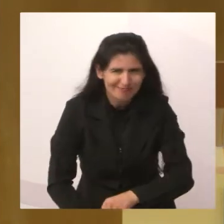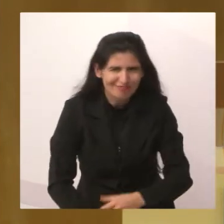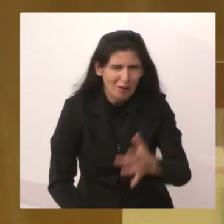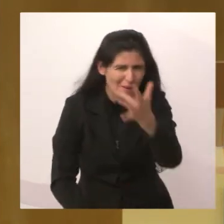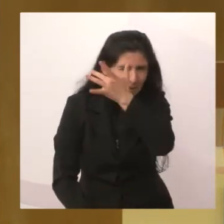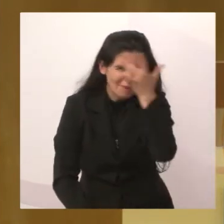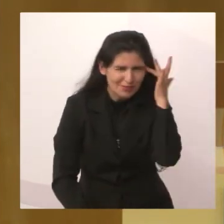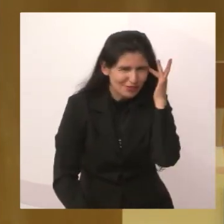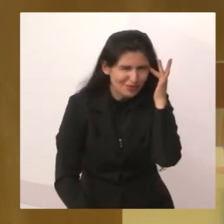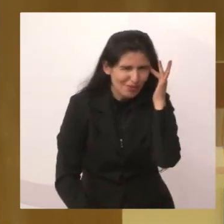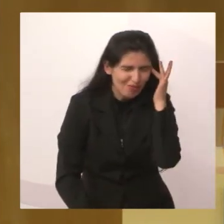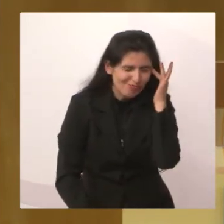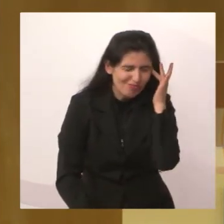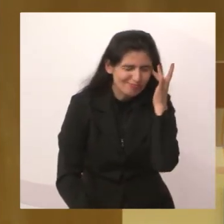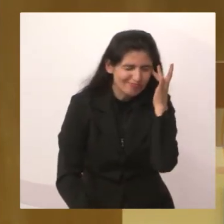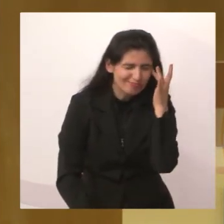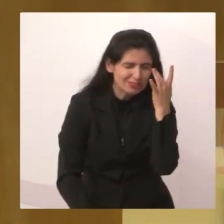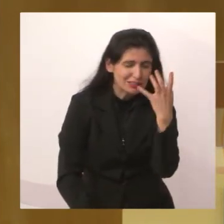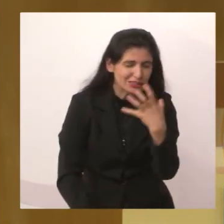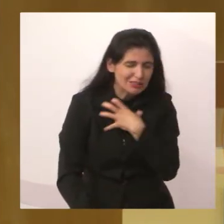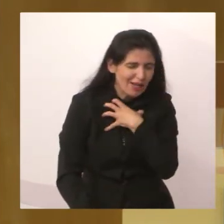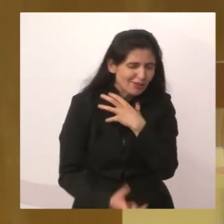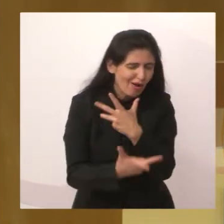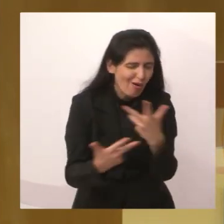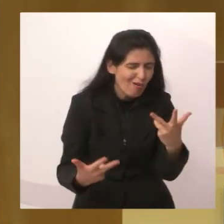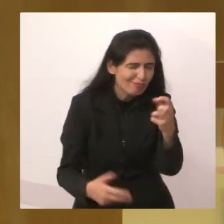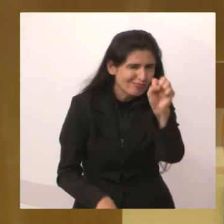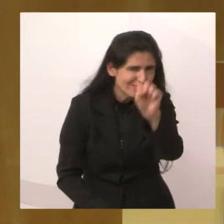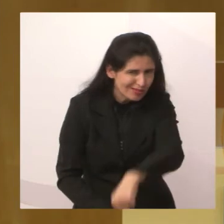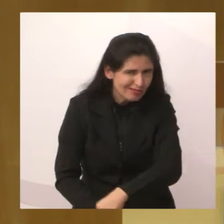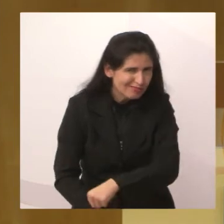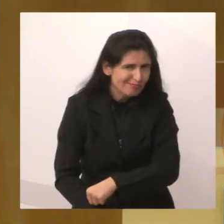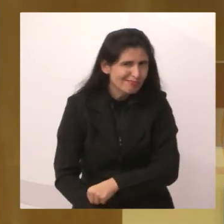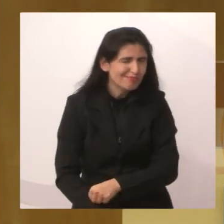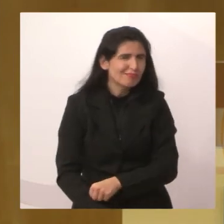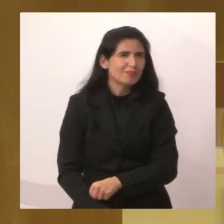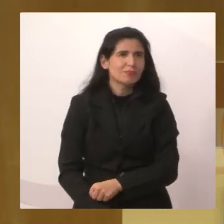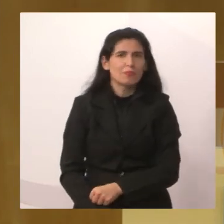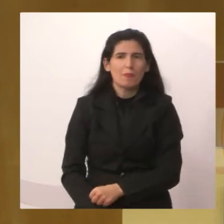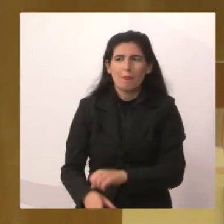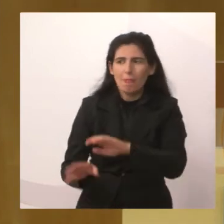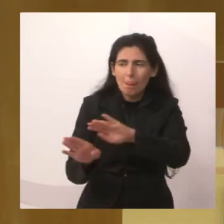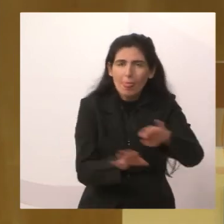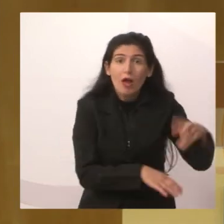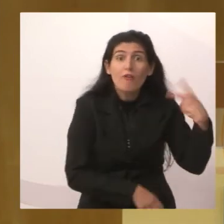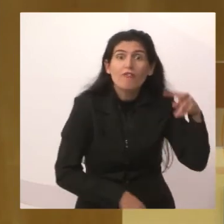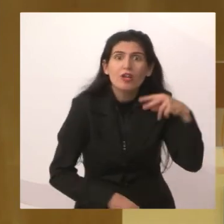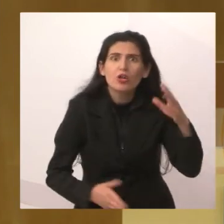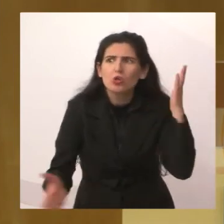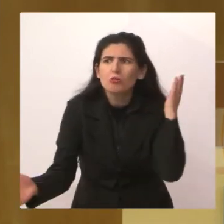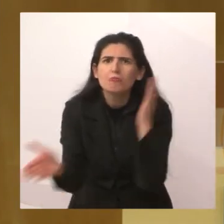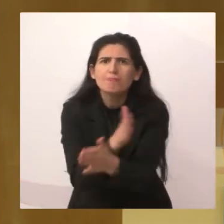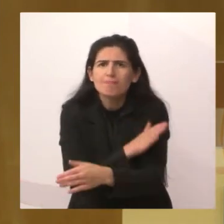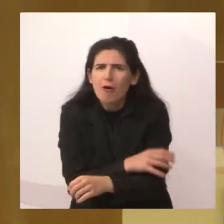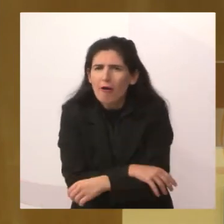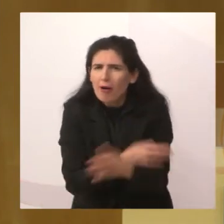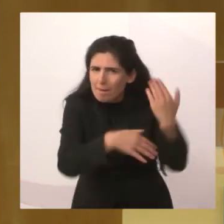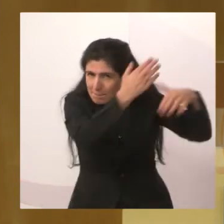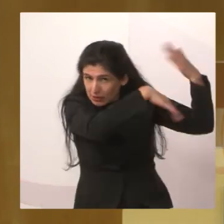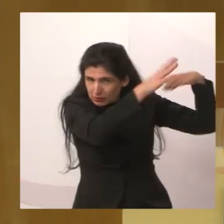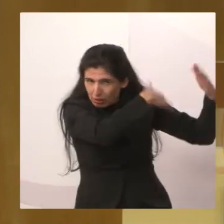se o Jobel na época estava aqui. Os vereadores saíram fininho e foram embora. Por que eles não aprovaram, então, naquela